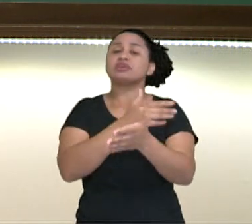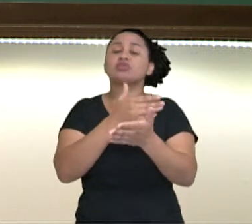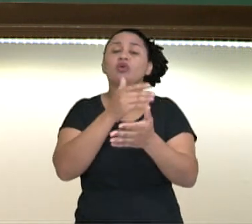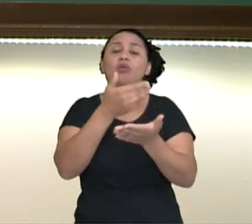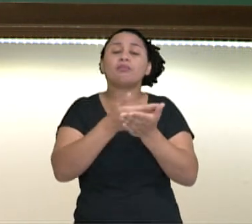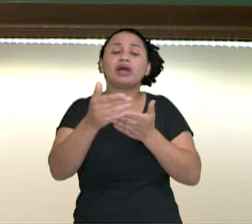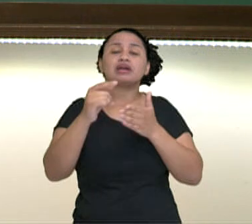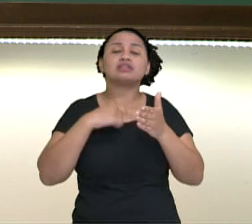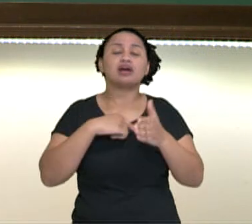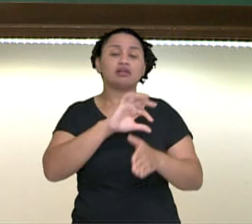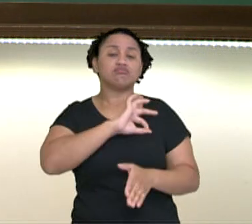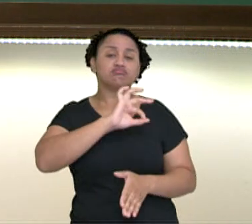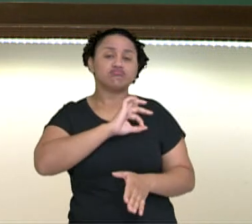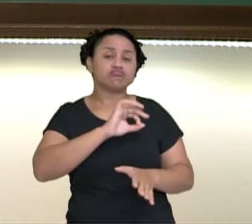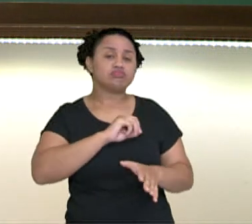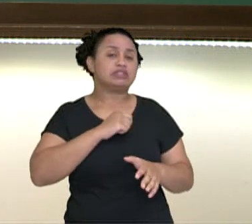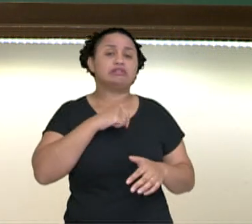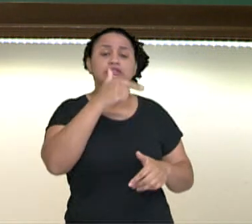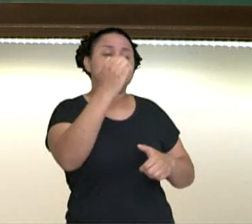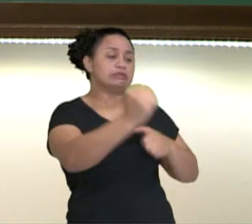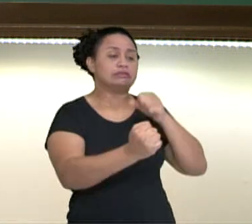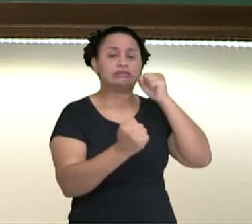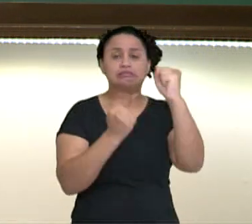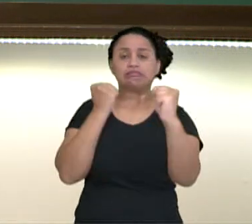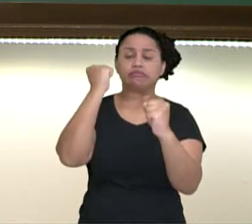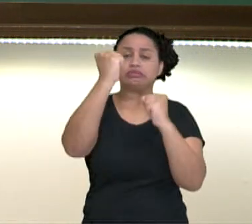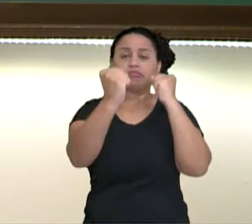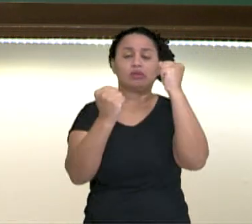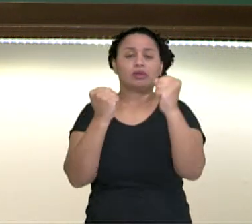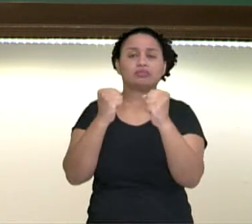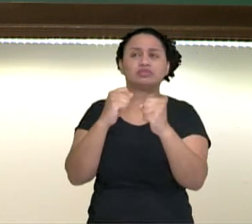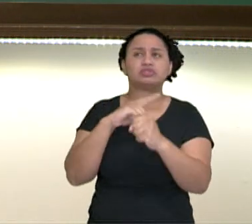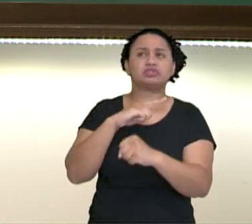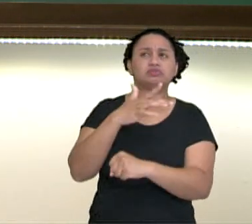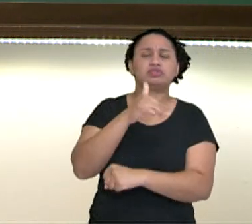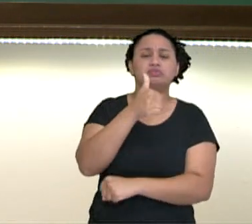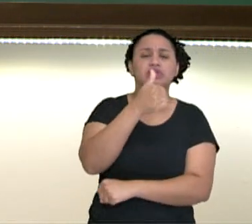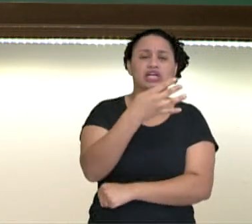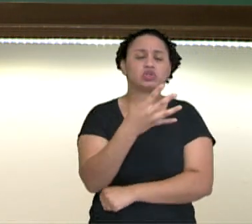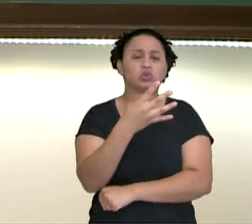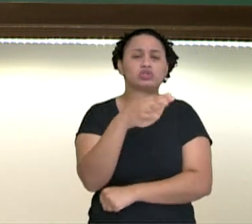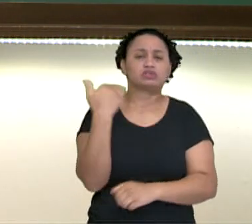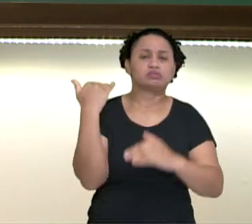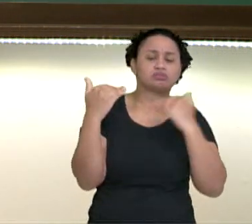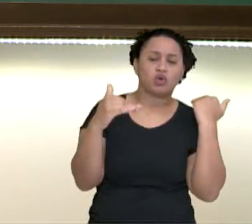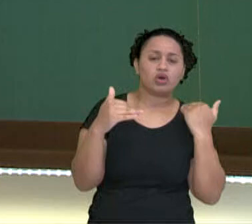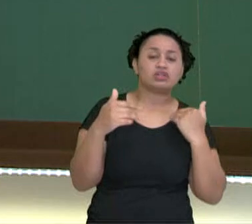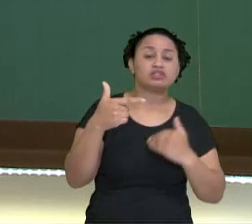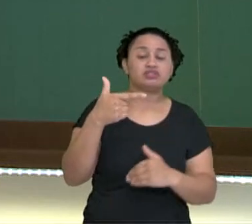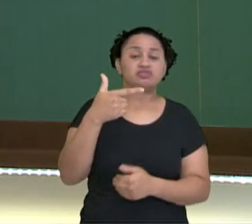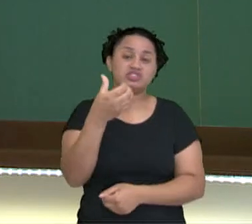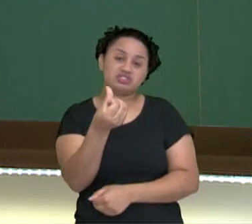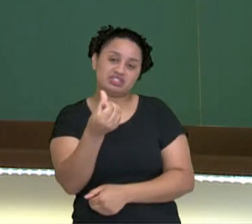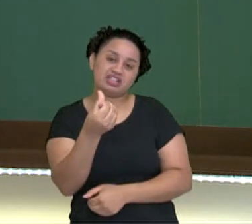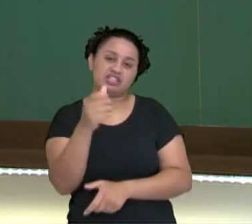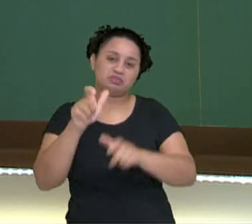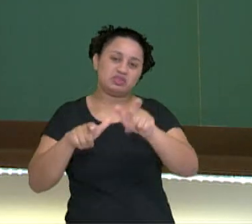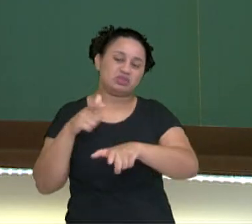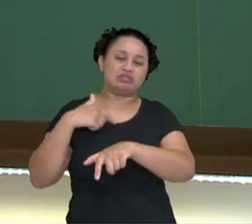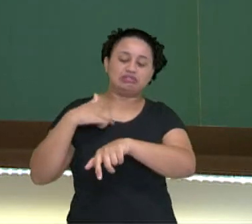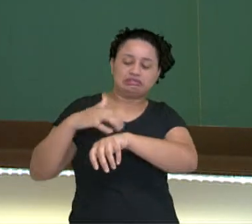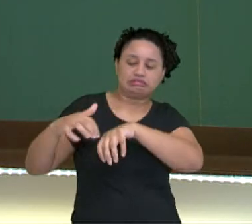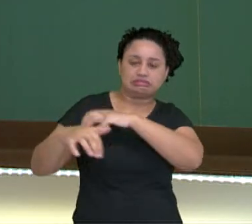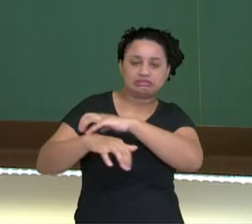violentadas pela polícia naquele momento. Nós vamos ter cerca de 14 mortes e 26 feridos. E o U2, ele vai pegar